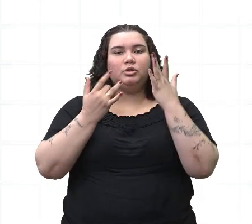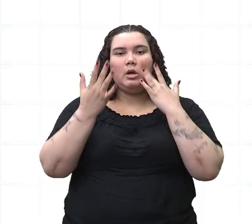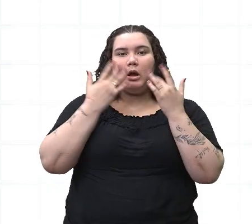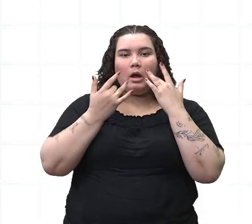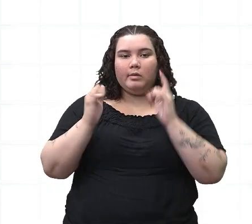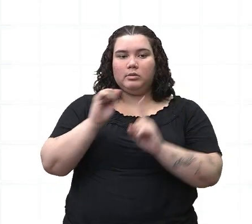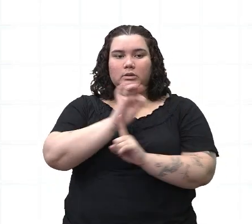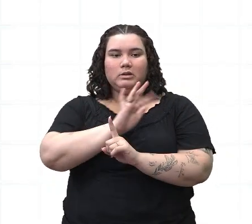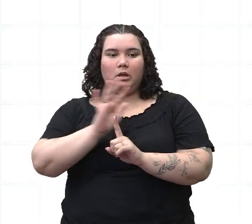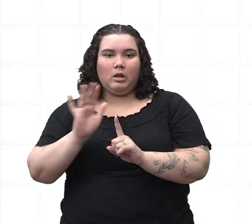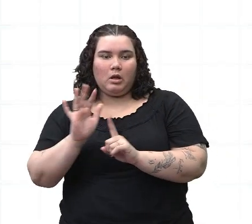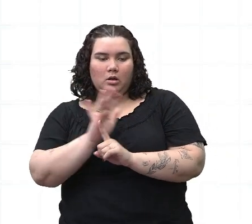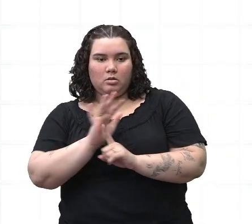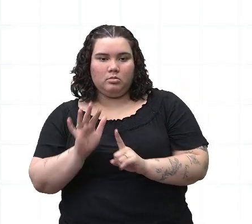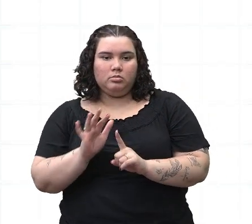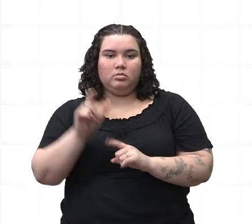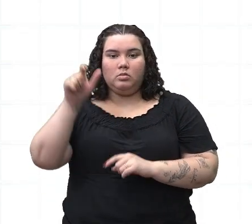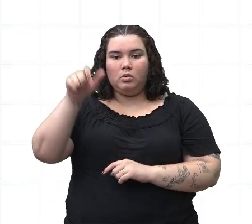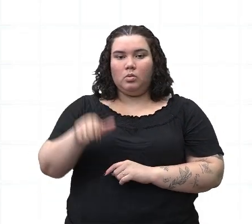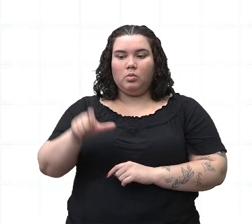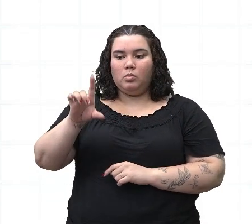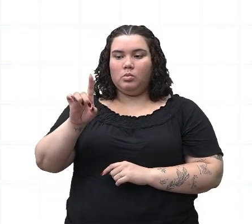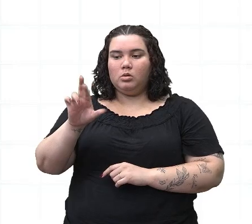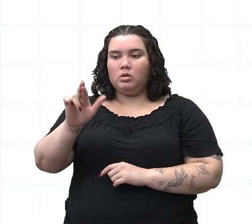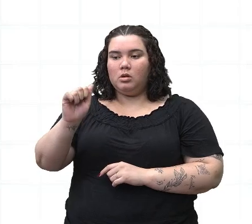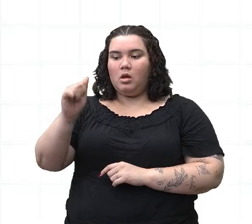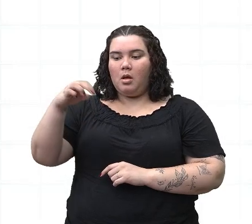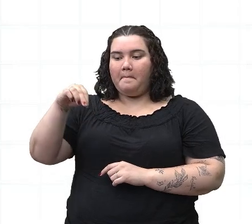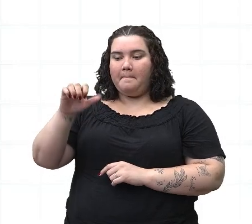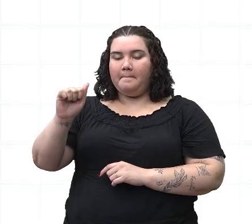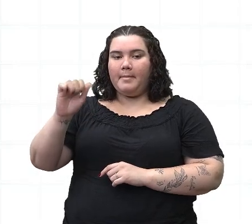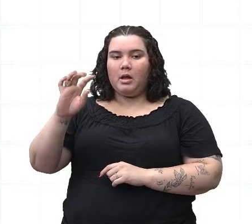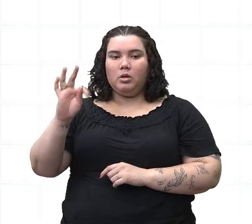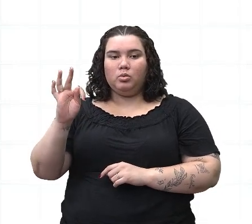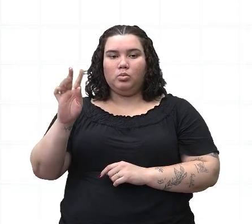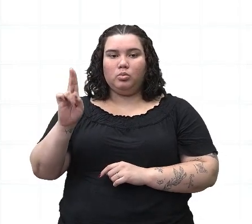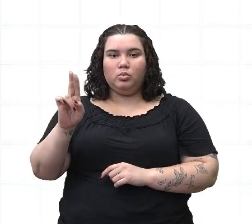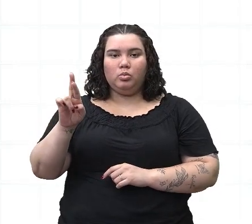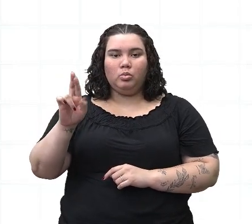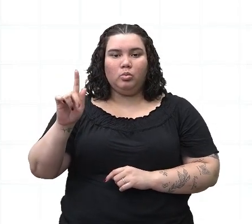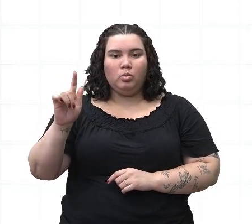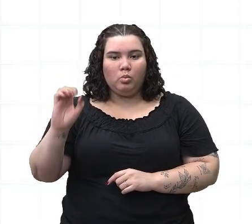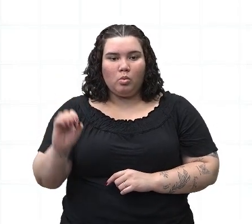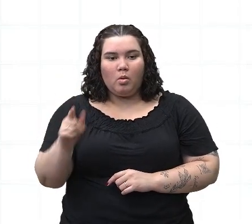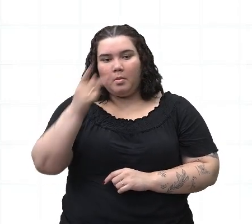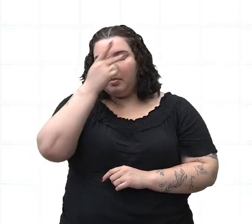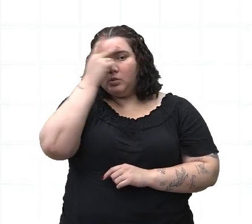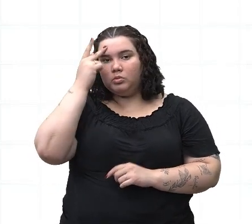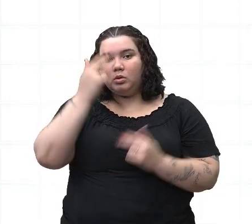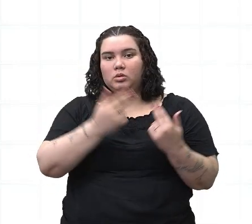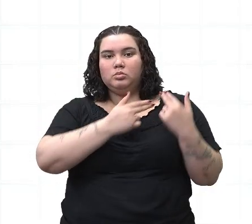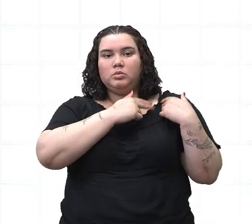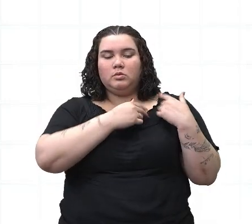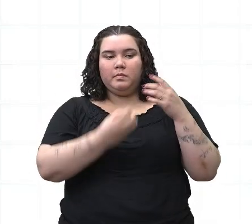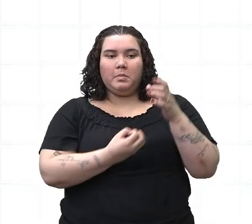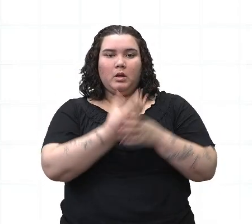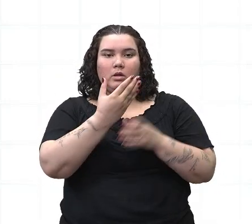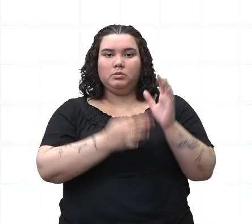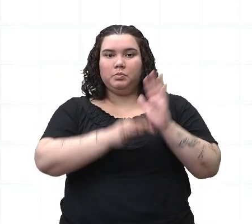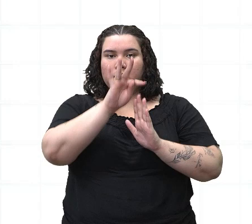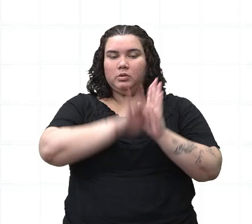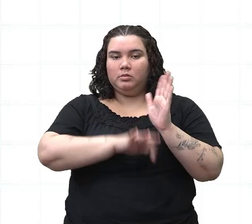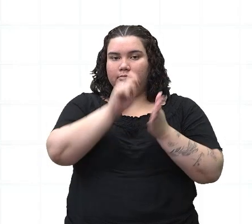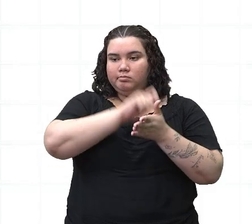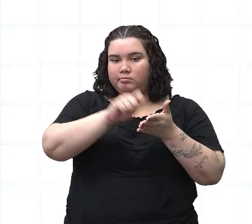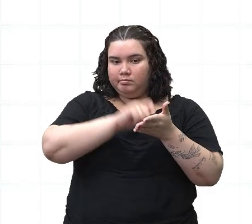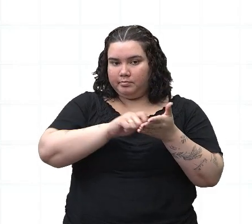teatro, sendo o dramaturgo a pessoa responsável pela composição dos textos. E